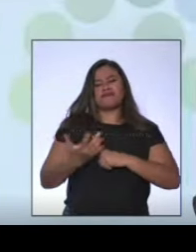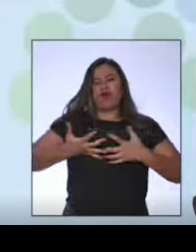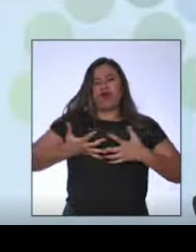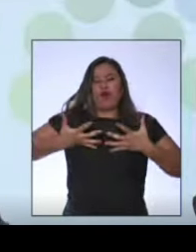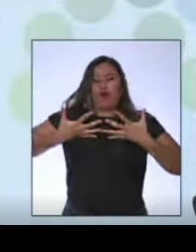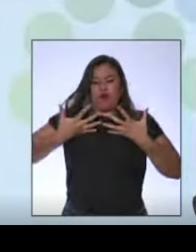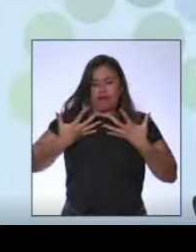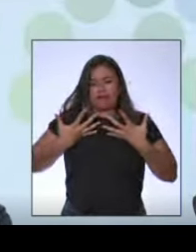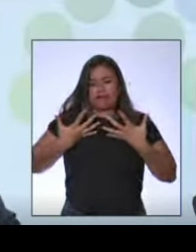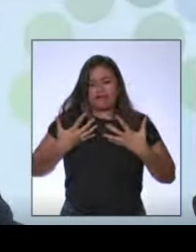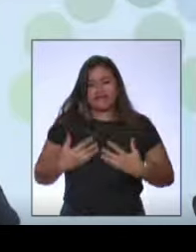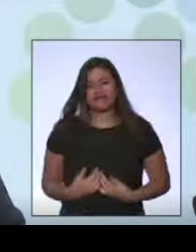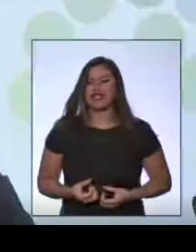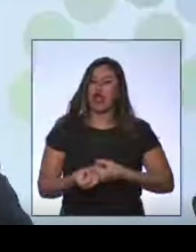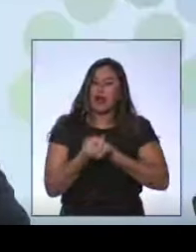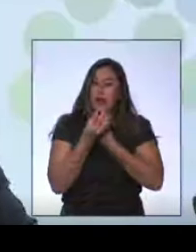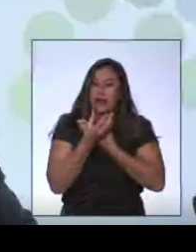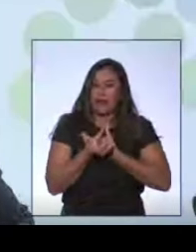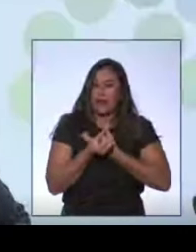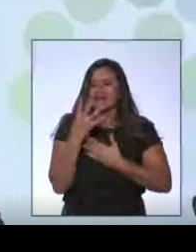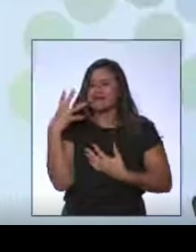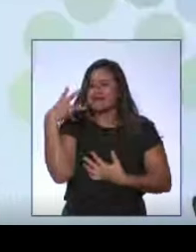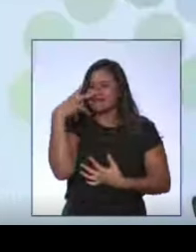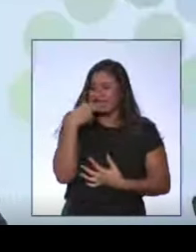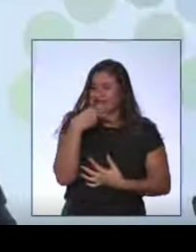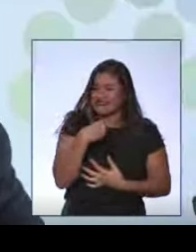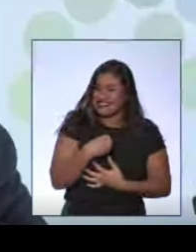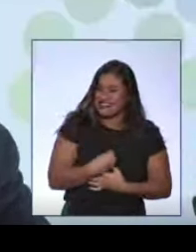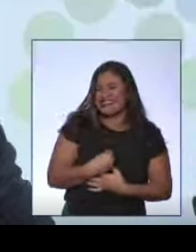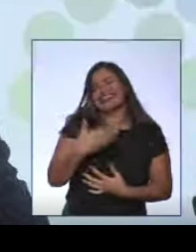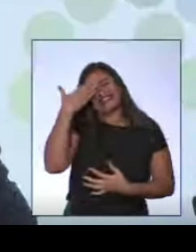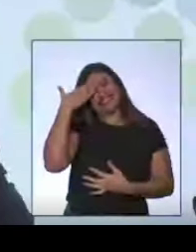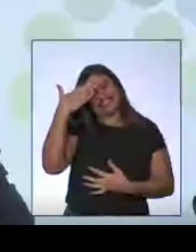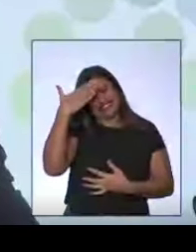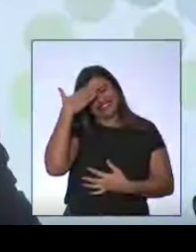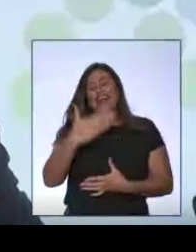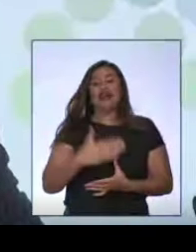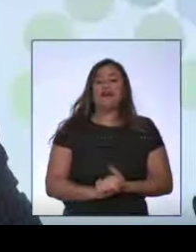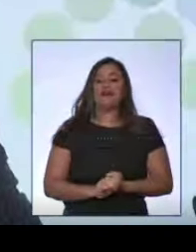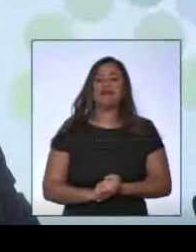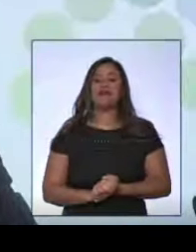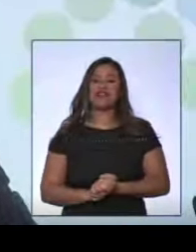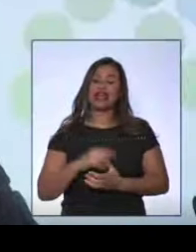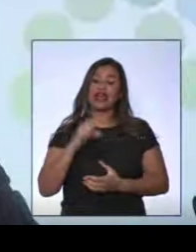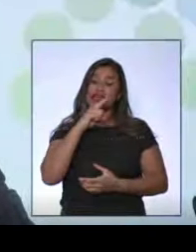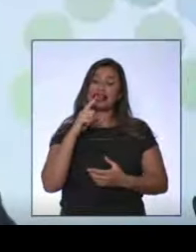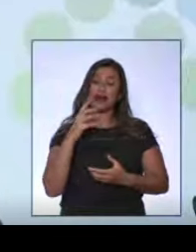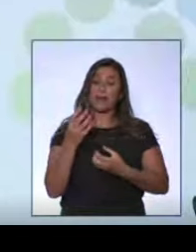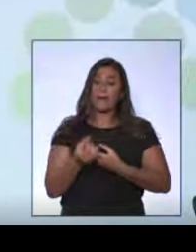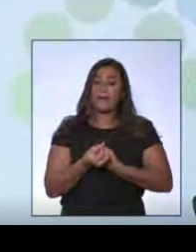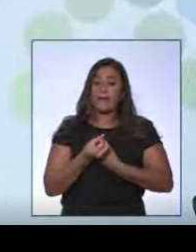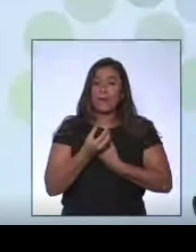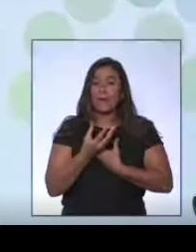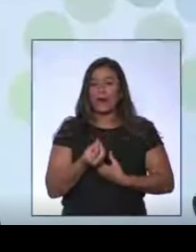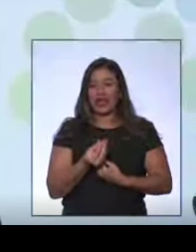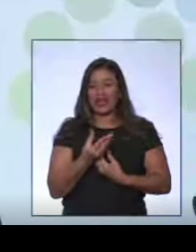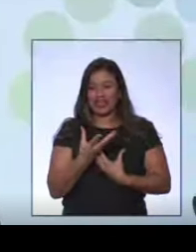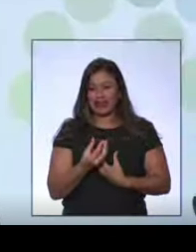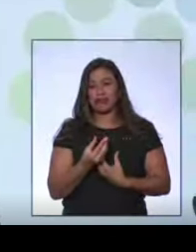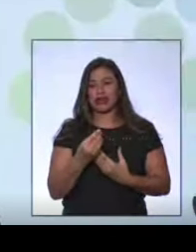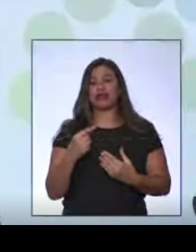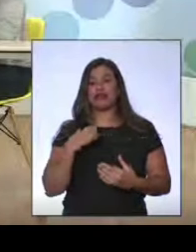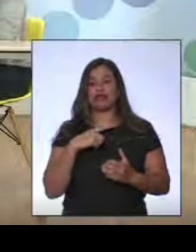poema, professor, bonito poema. parabéns! Lembrando que Arrebentou! este. Obrigado, claro. Lembrando que este poema e esta imagem estão no caderno